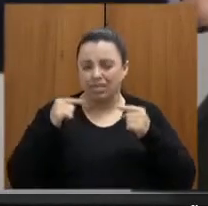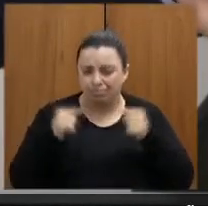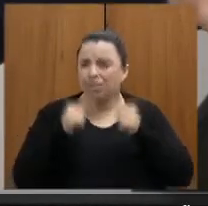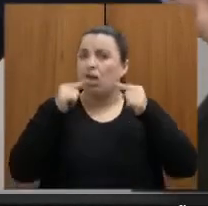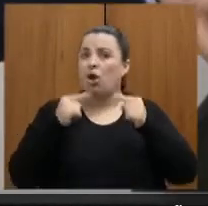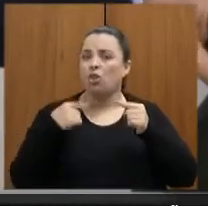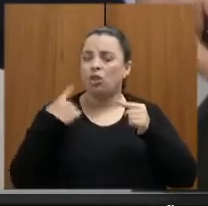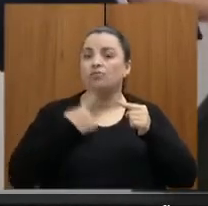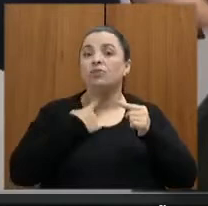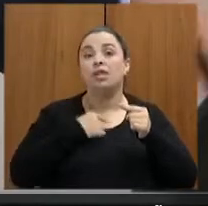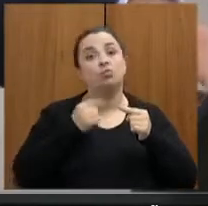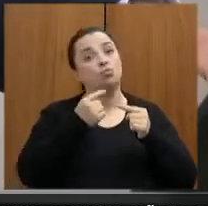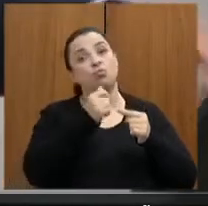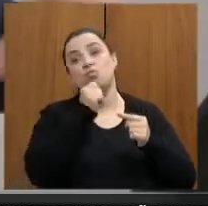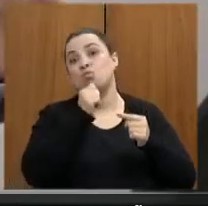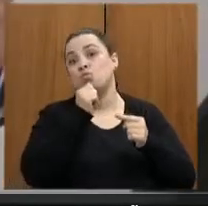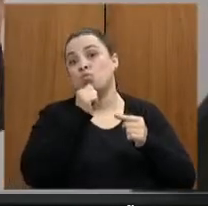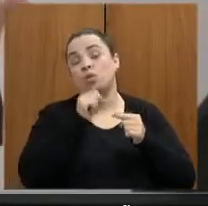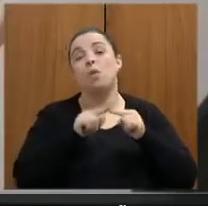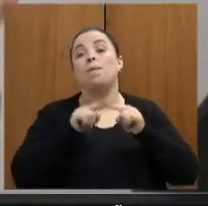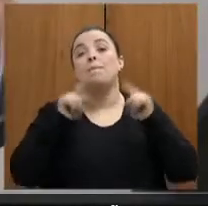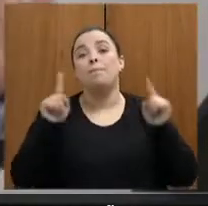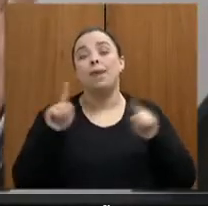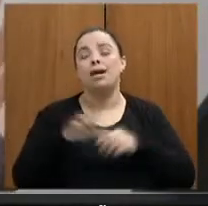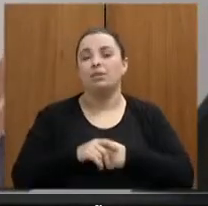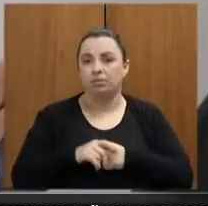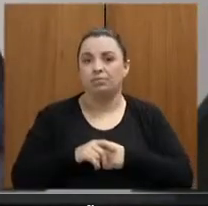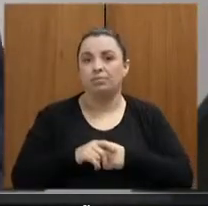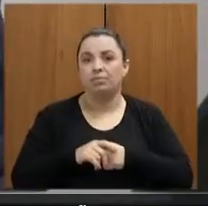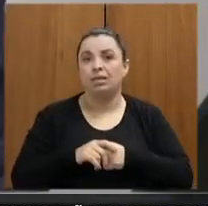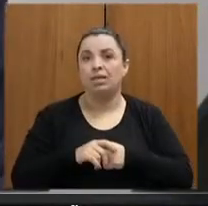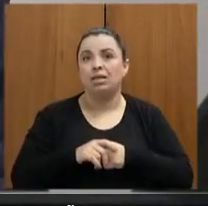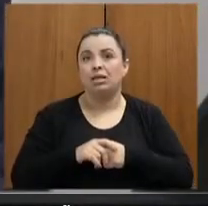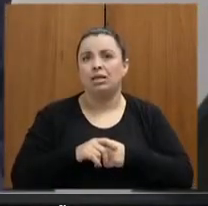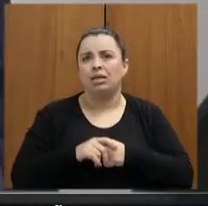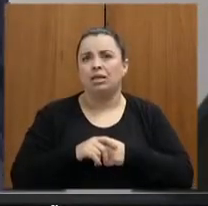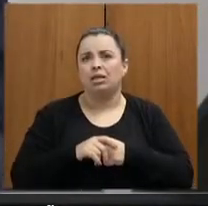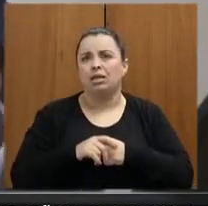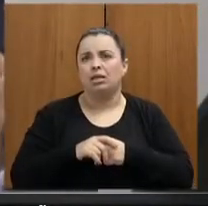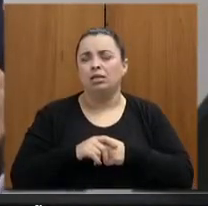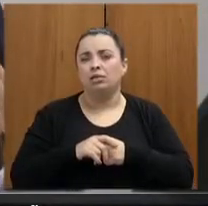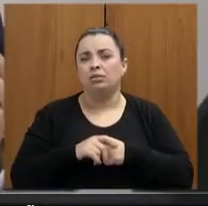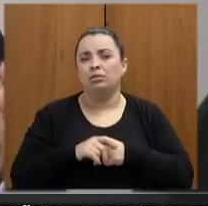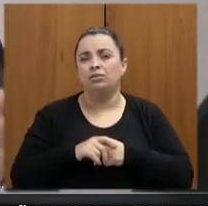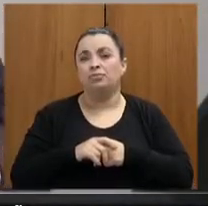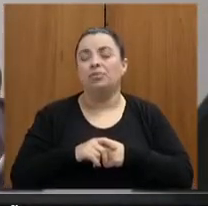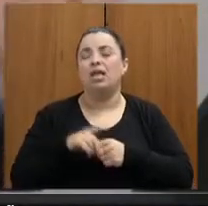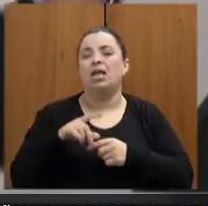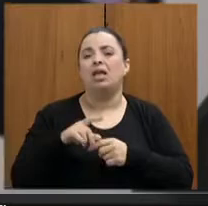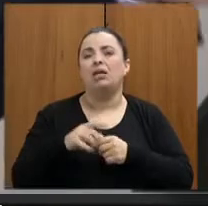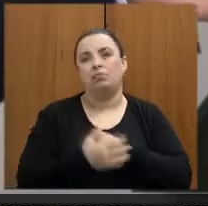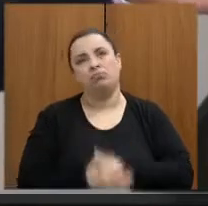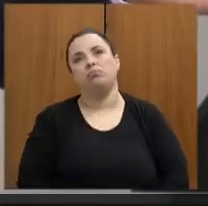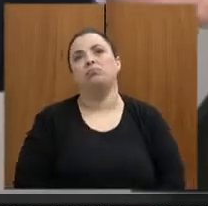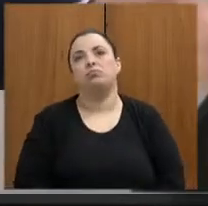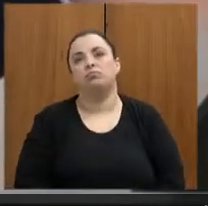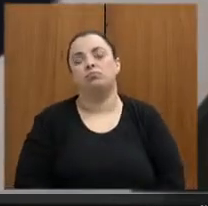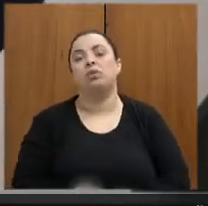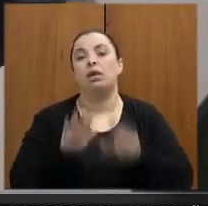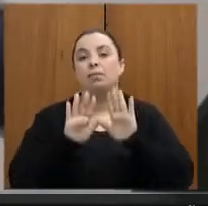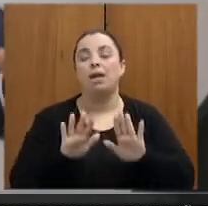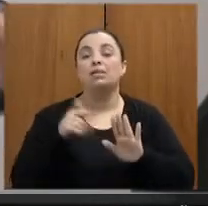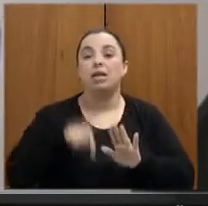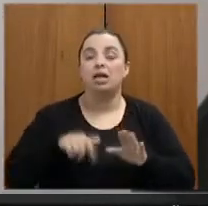projeto que nós voltamos aqui do governo sisei ele praticamente não tem mais utilidade mas essa